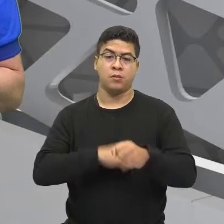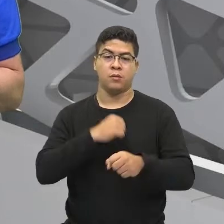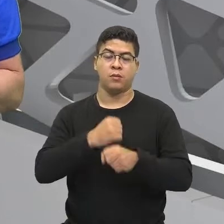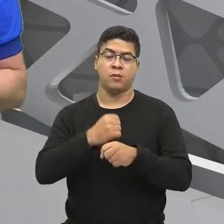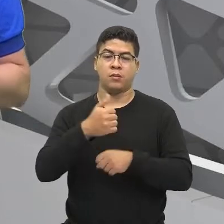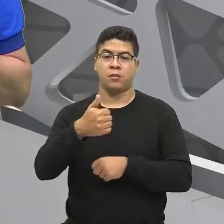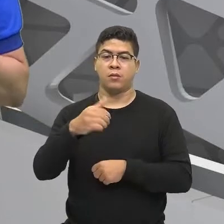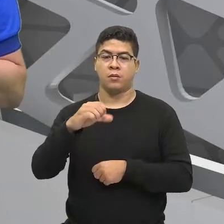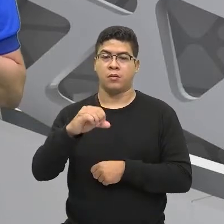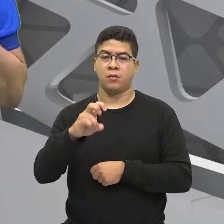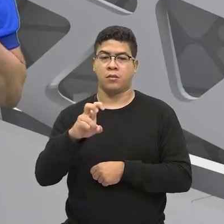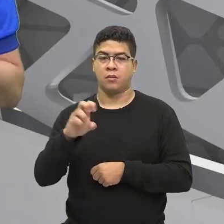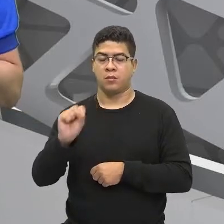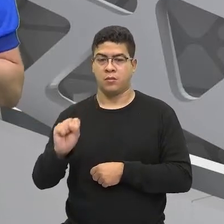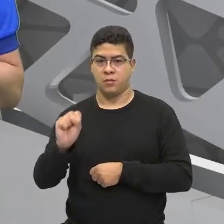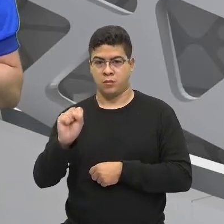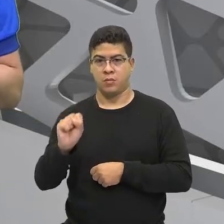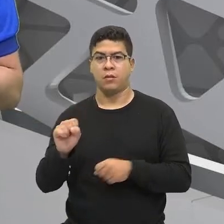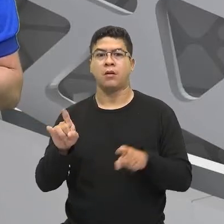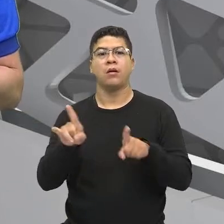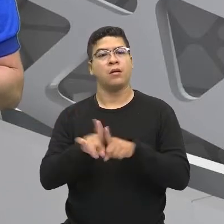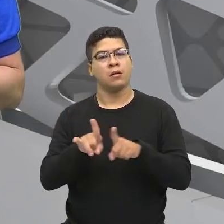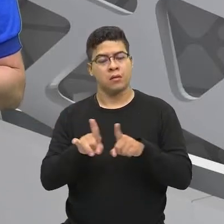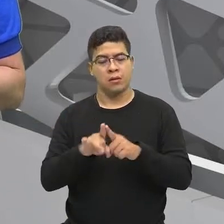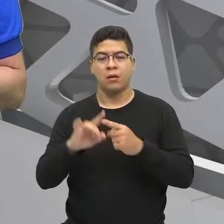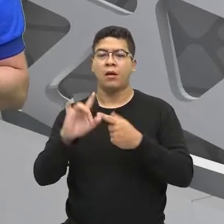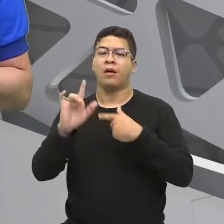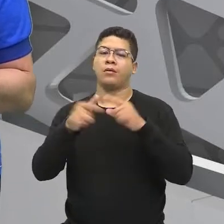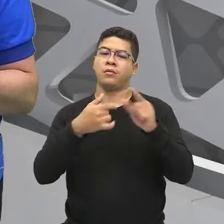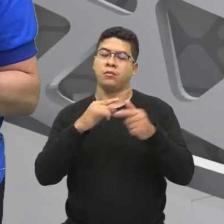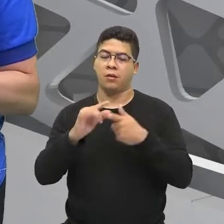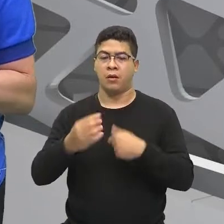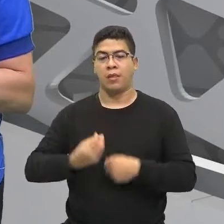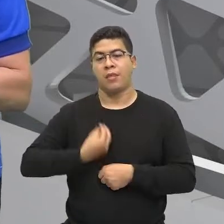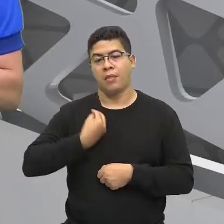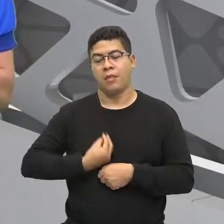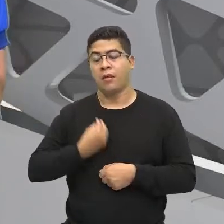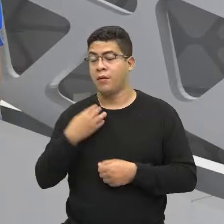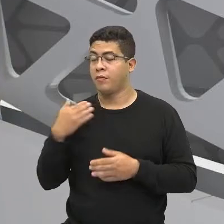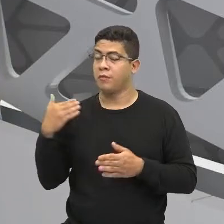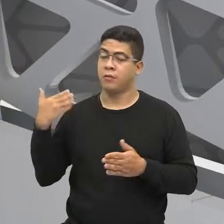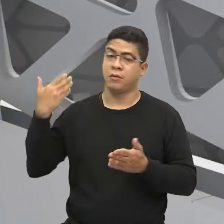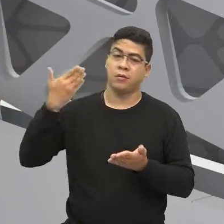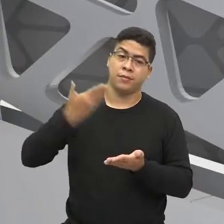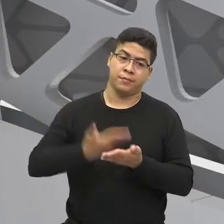1958. Estrela da Vida Inteira, né? Que também foi em